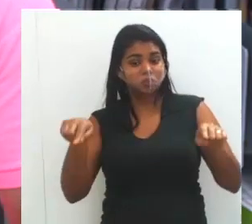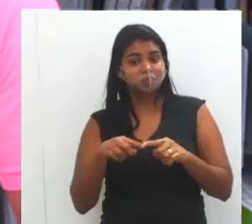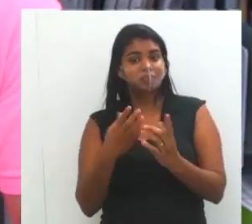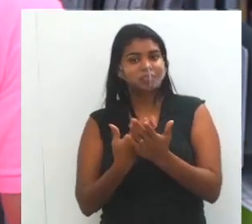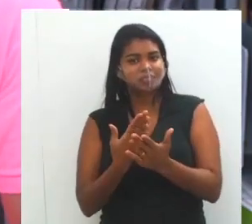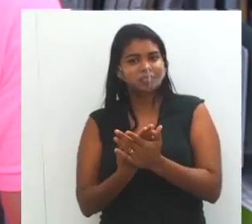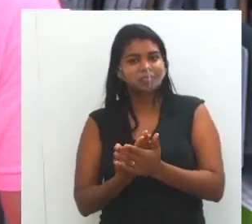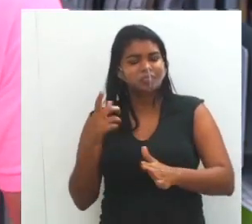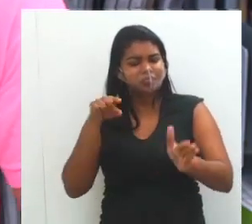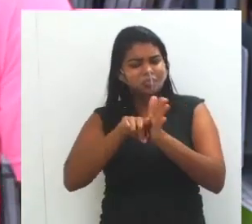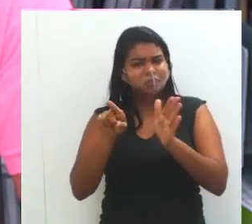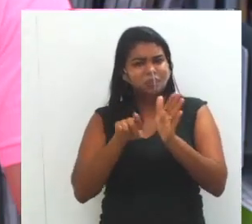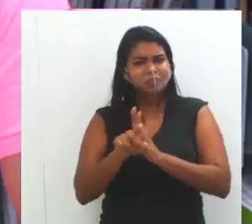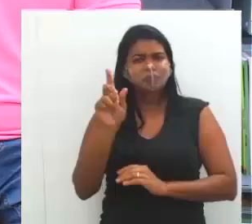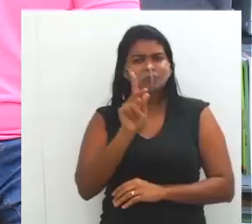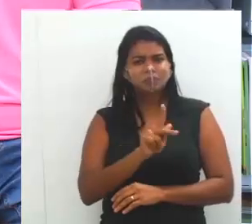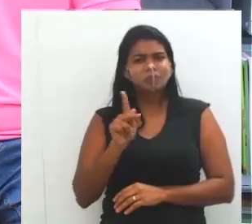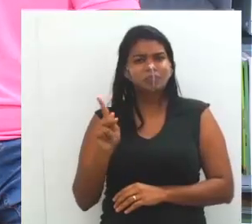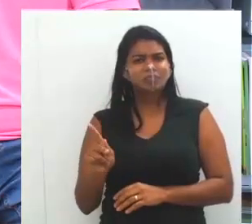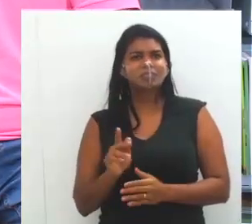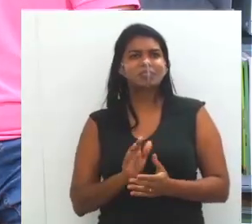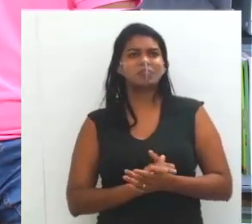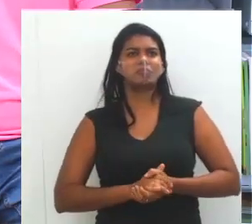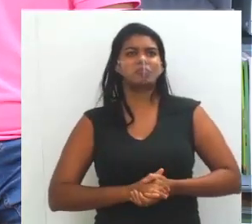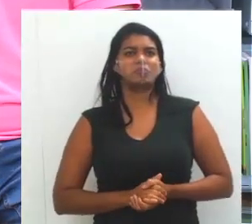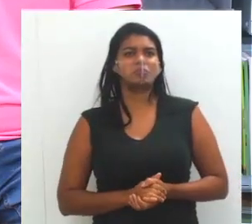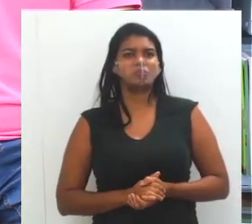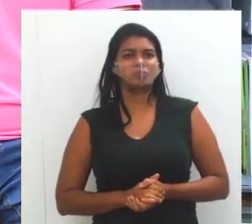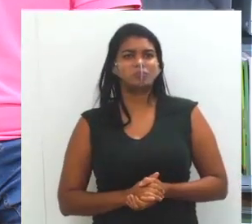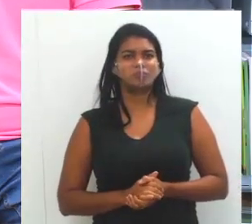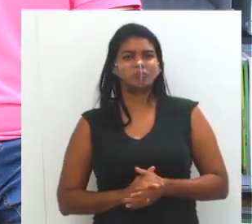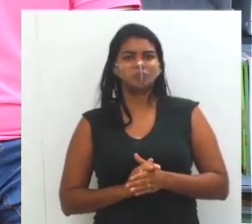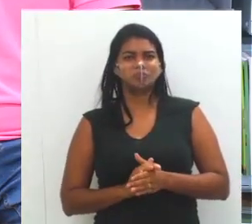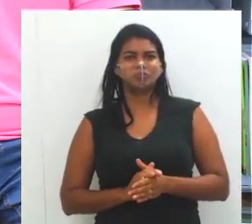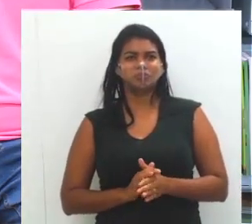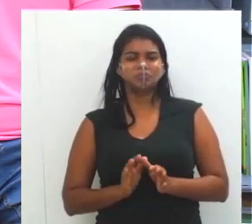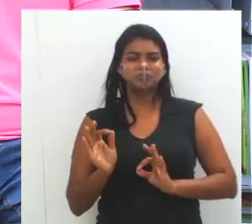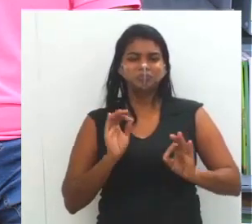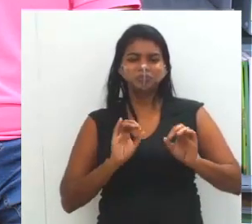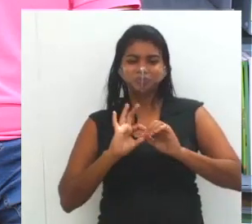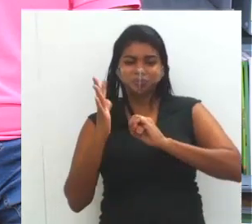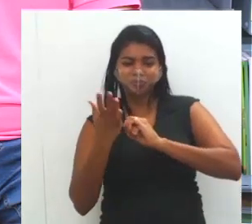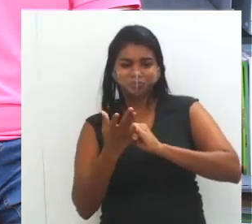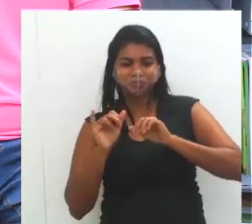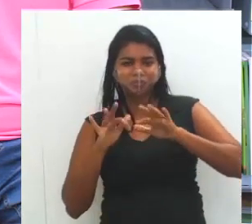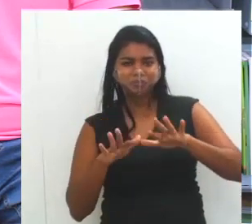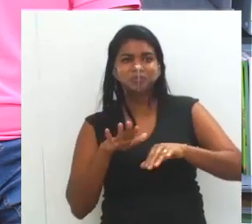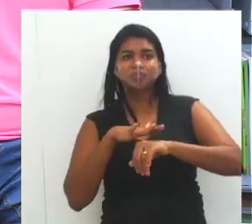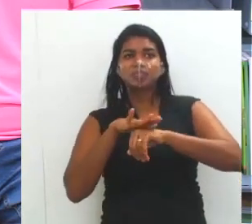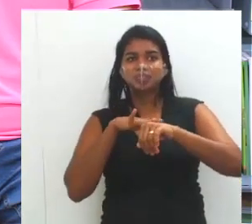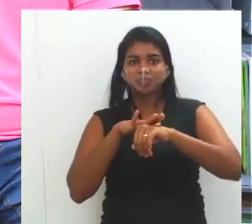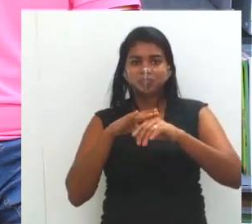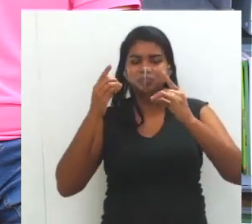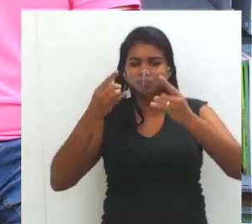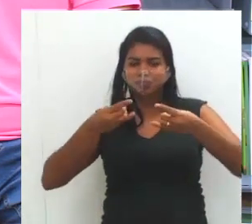perguntas aos seus professores. E sempre com um protocolo de higienização. Cuidado com o coronavírus. Conversem com seus